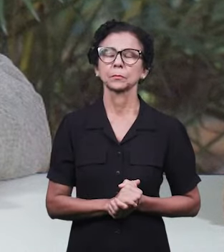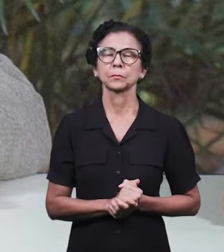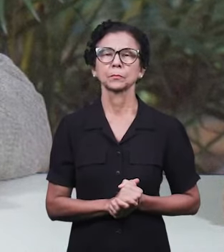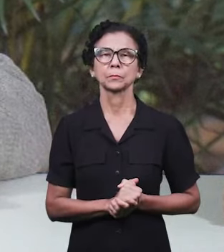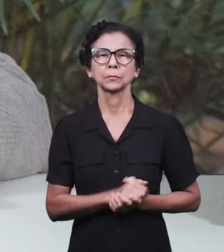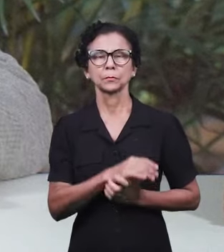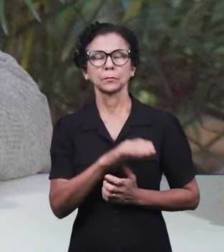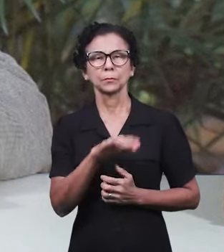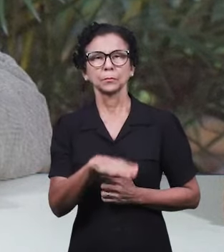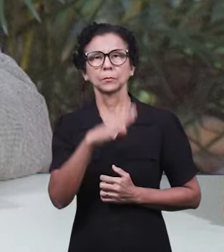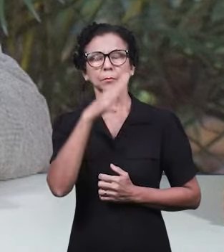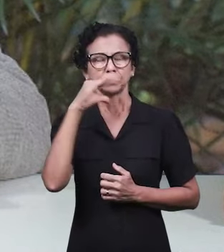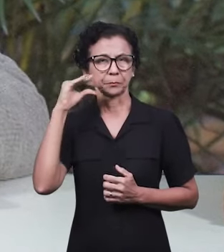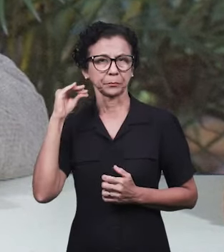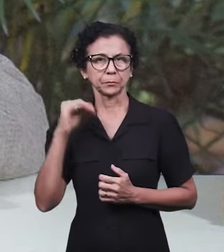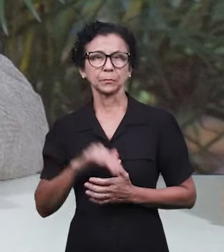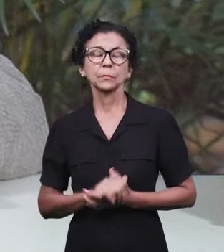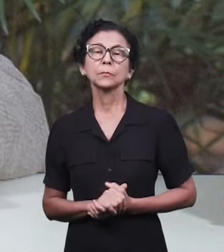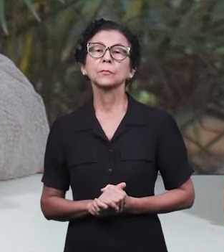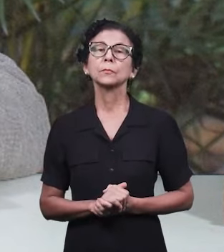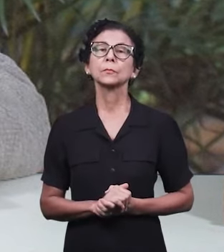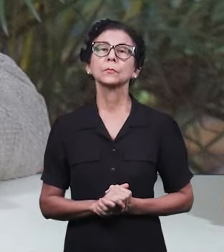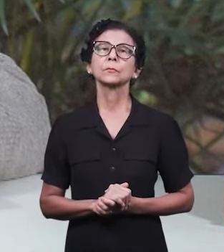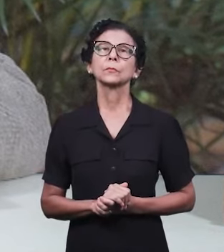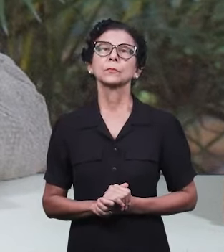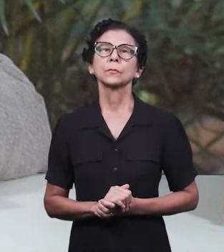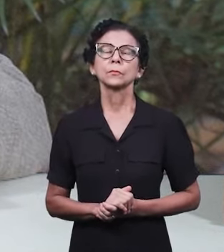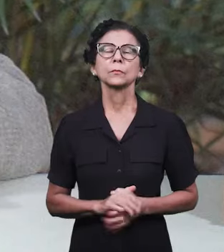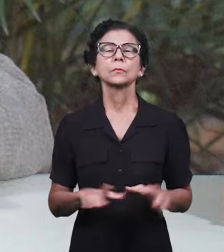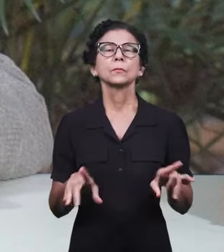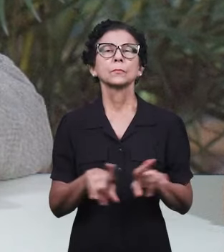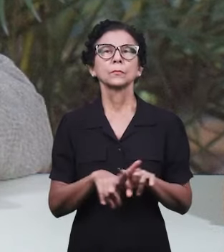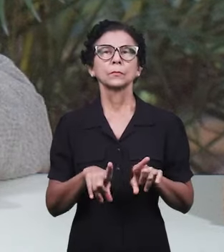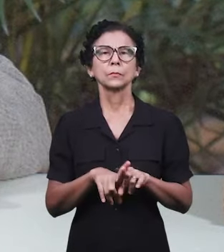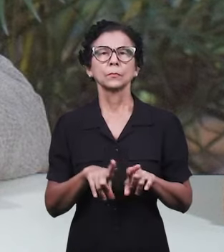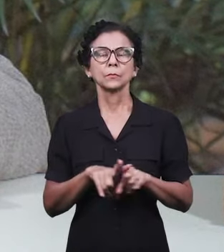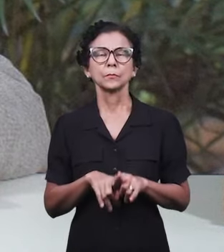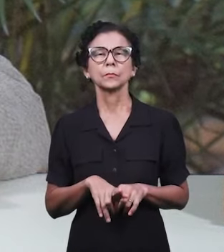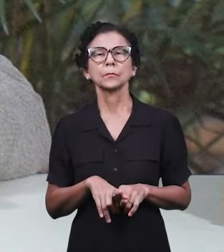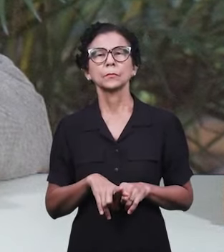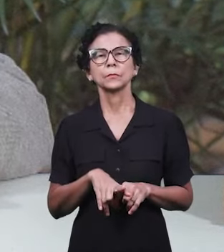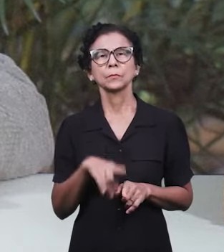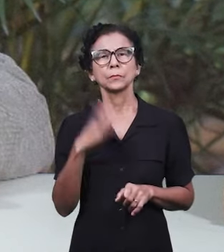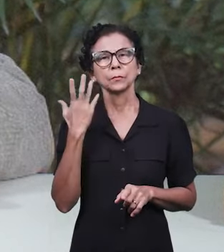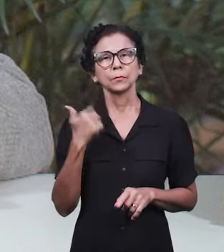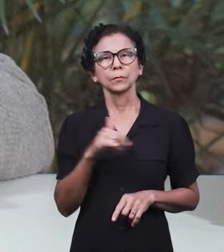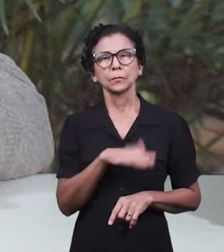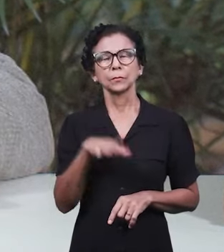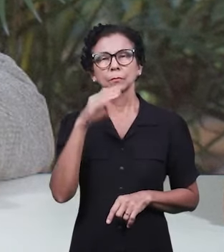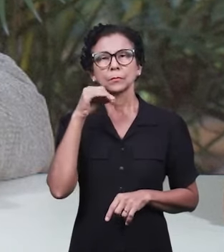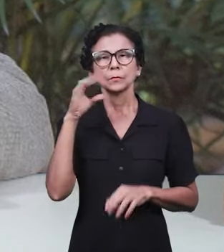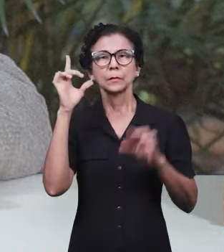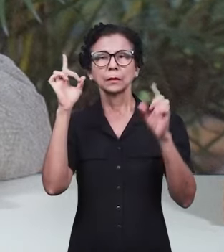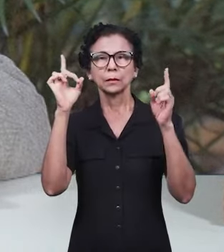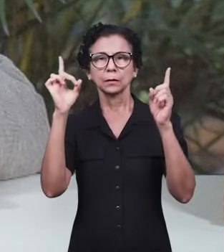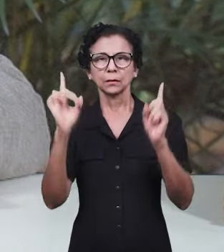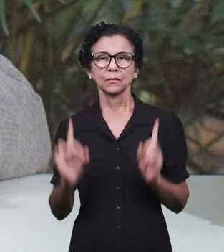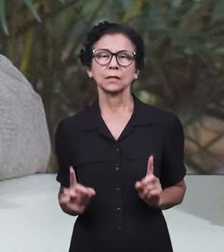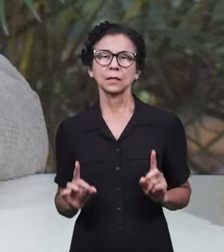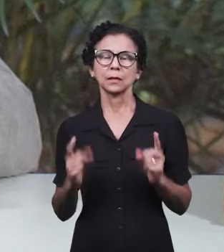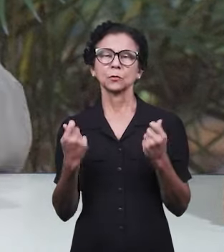vamos então abrir esta live e eu quero pedir à nossa irmã Janaína Zumac, para nos